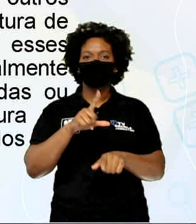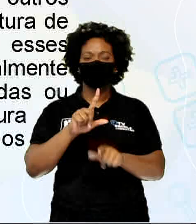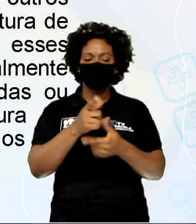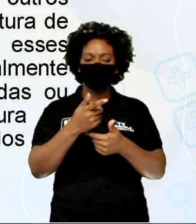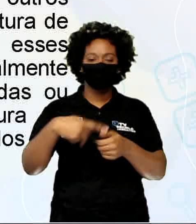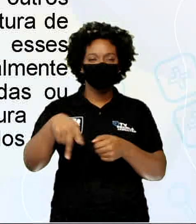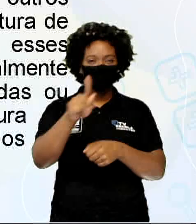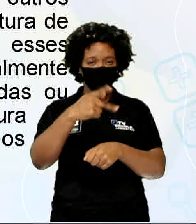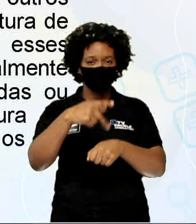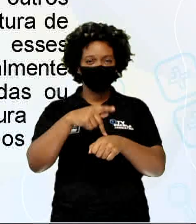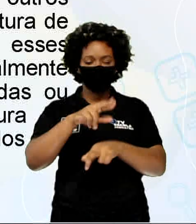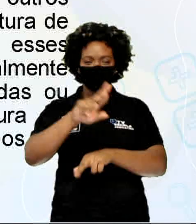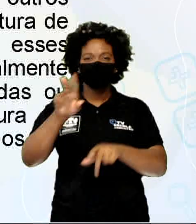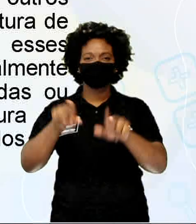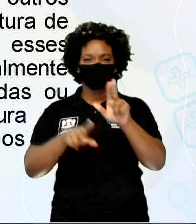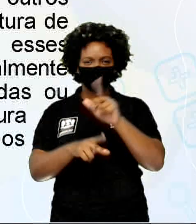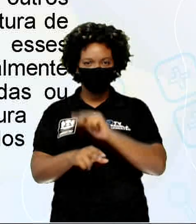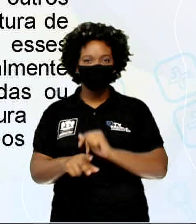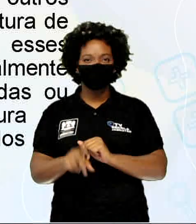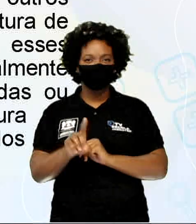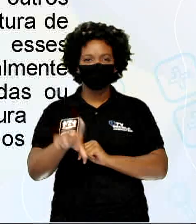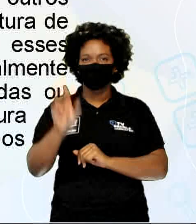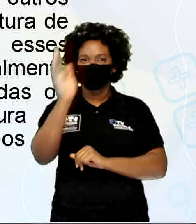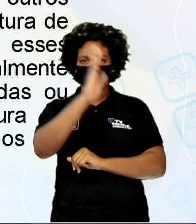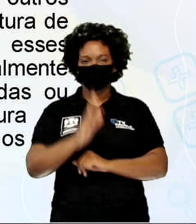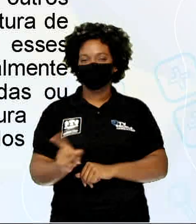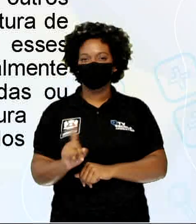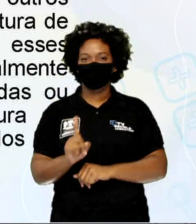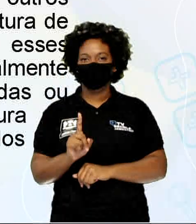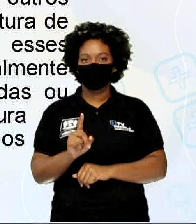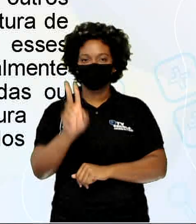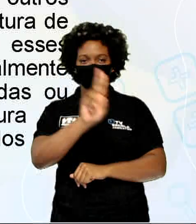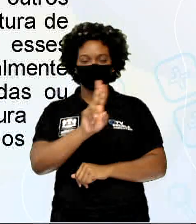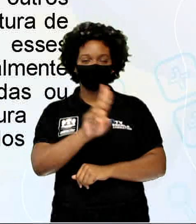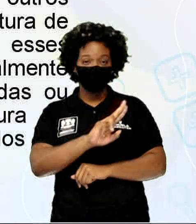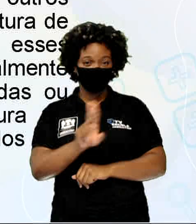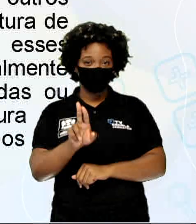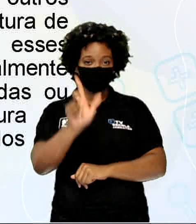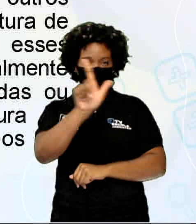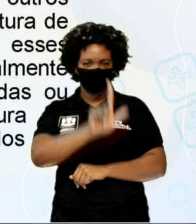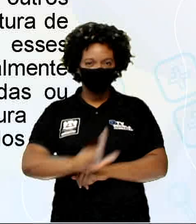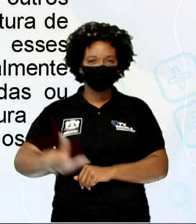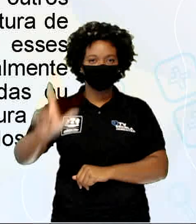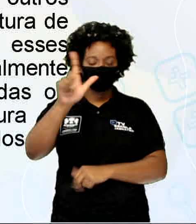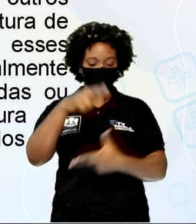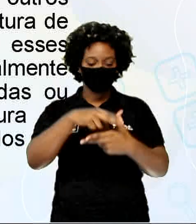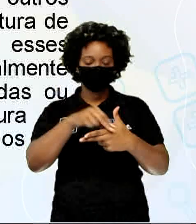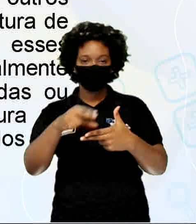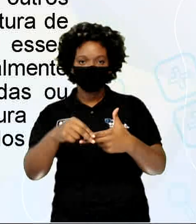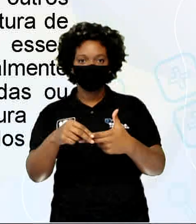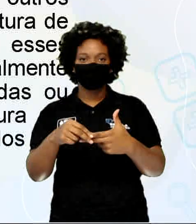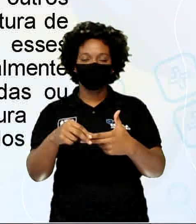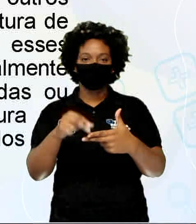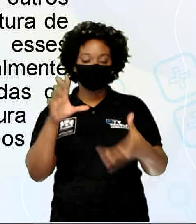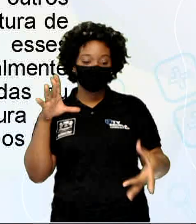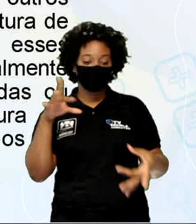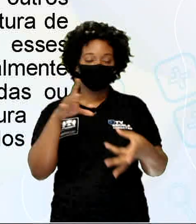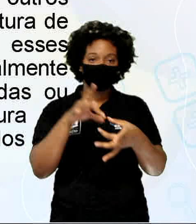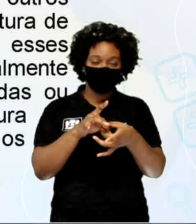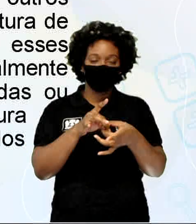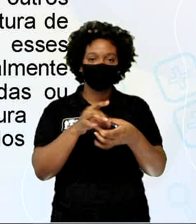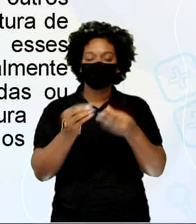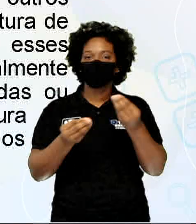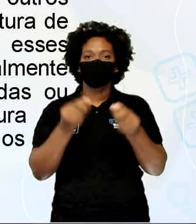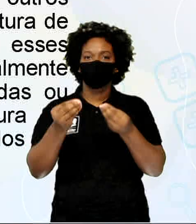tá? Esse nome literatura de cordel tem origem na forma como esses folhetos são vendidos.